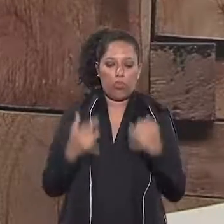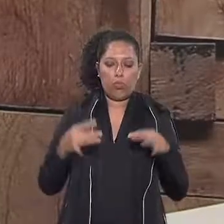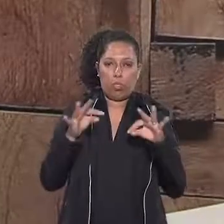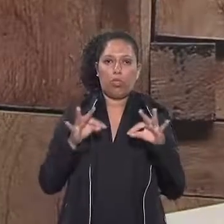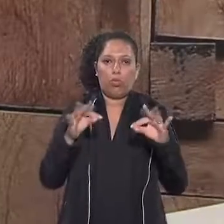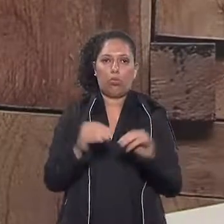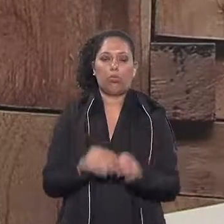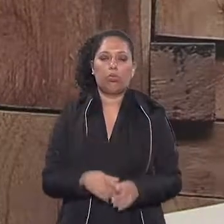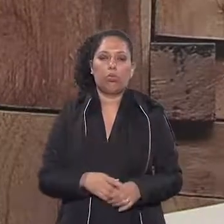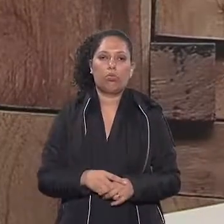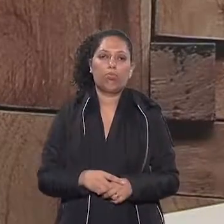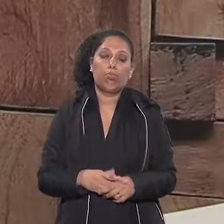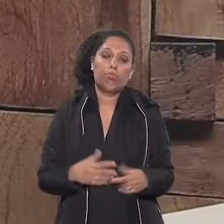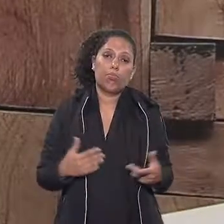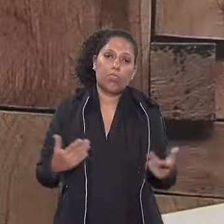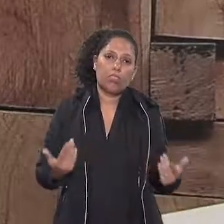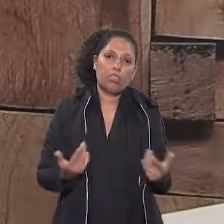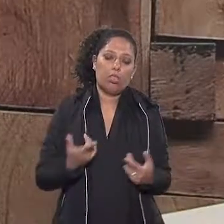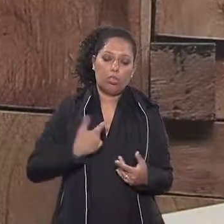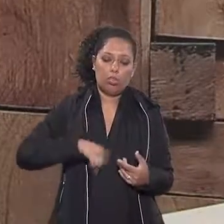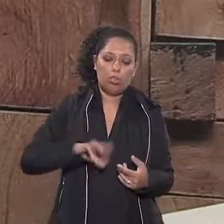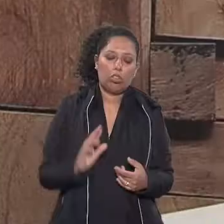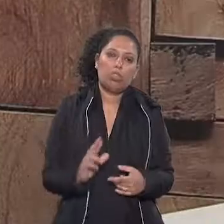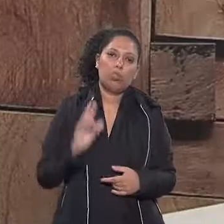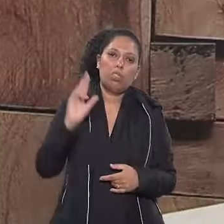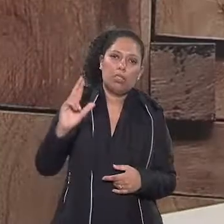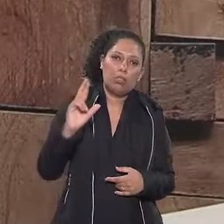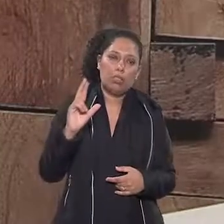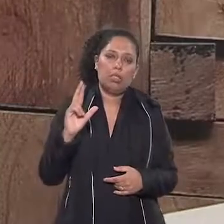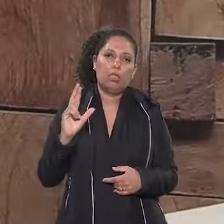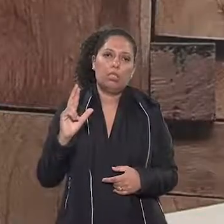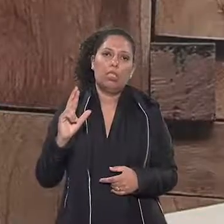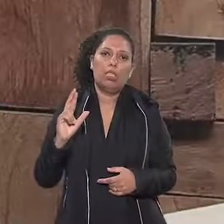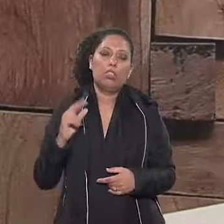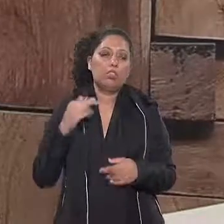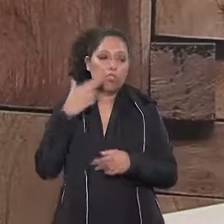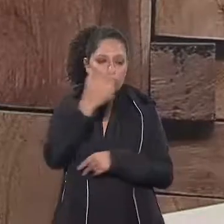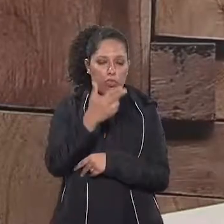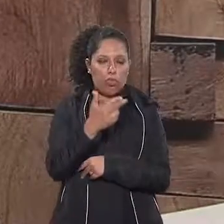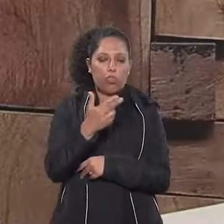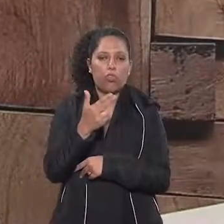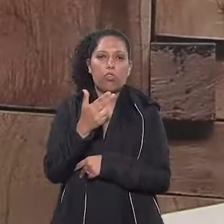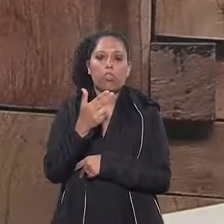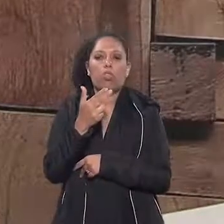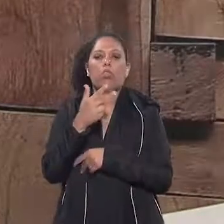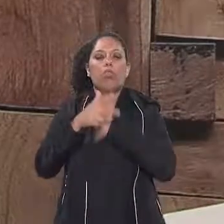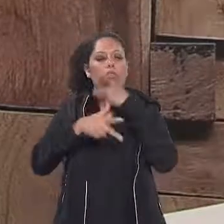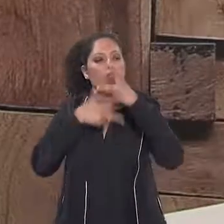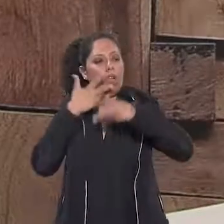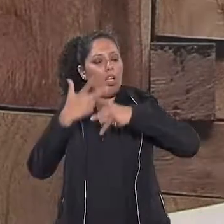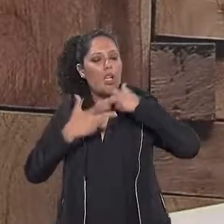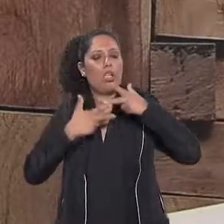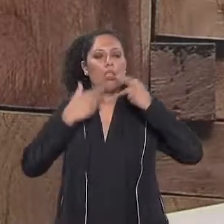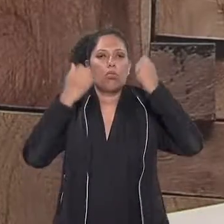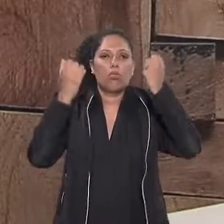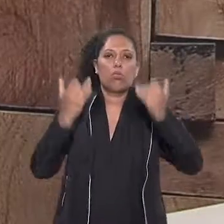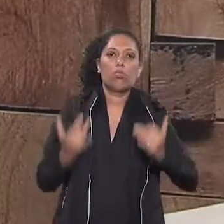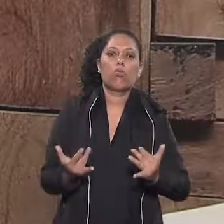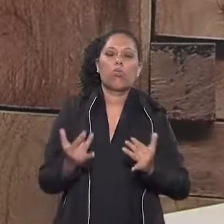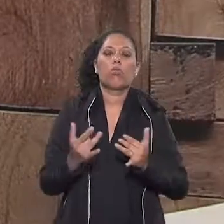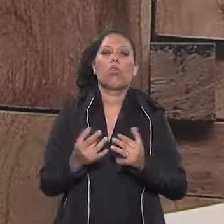isso funcionar. Então, o nosso papel é de ir para frente, né, e pensando como a gente